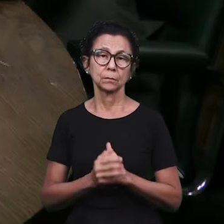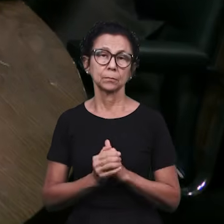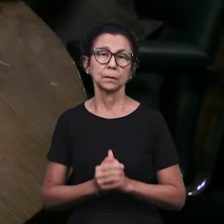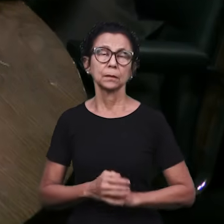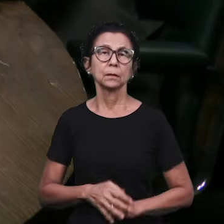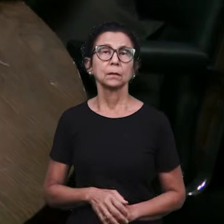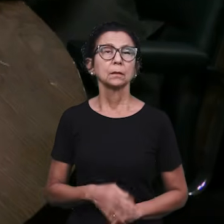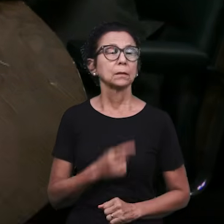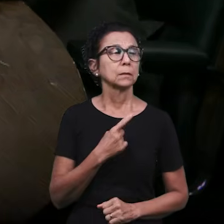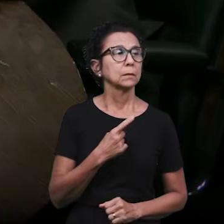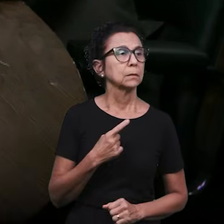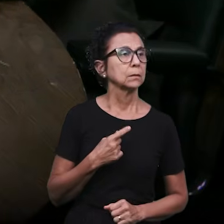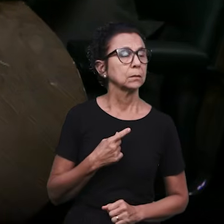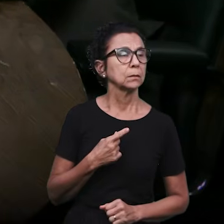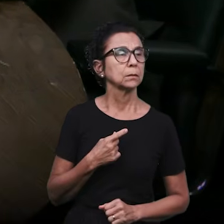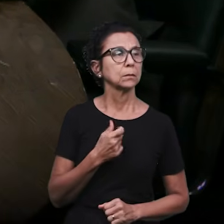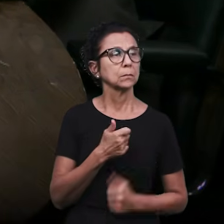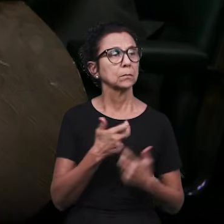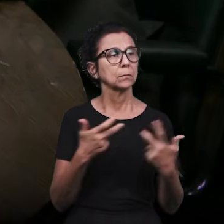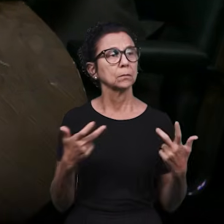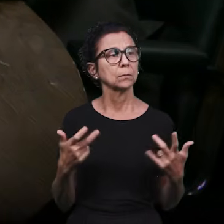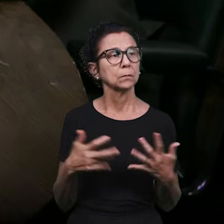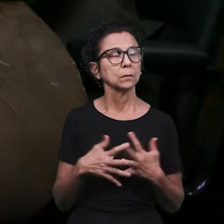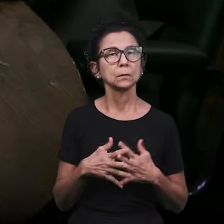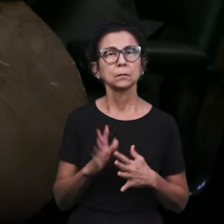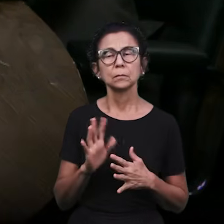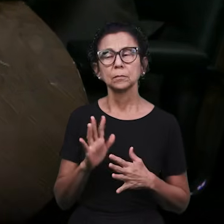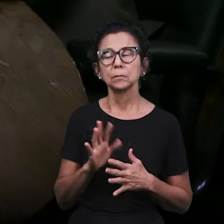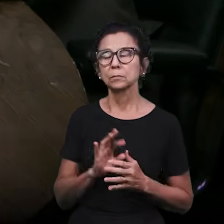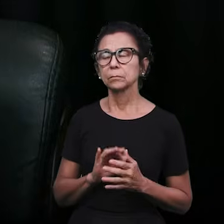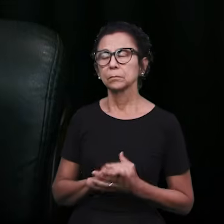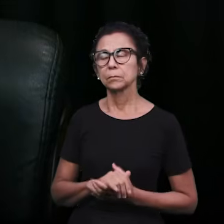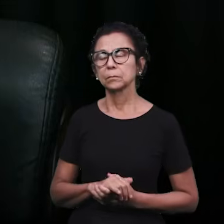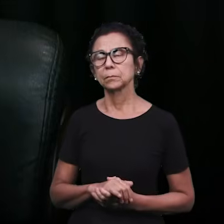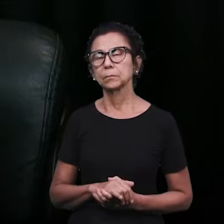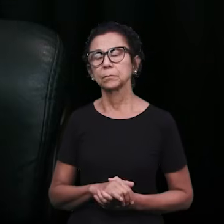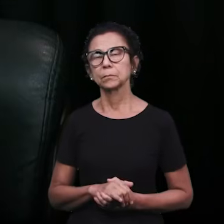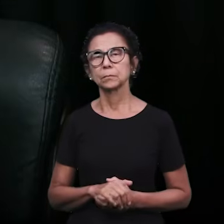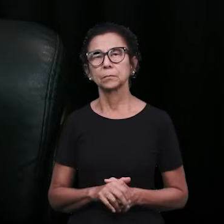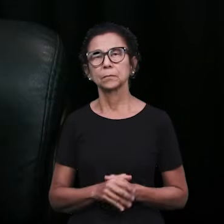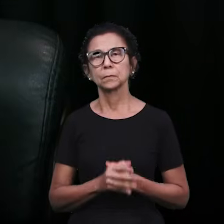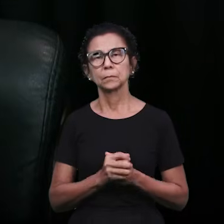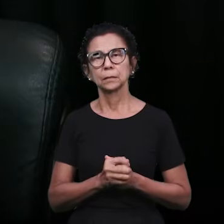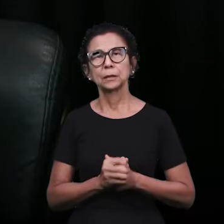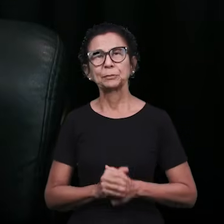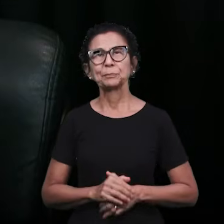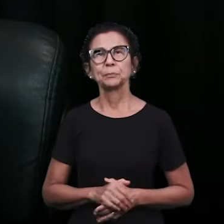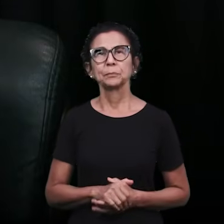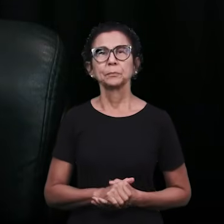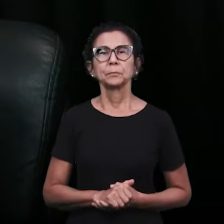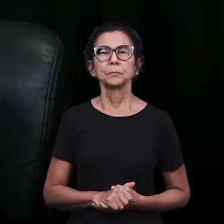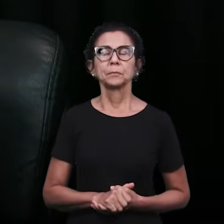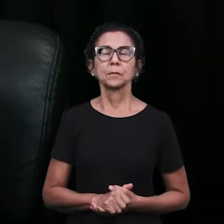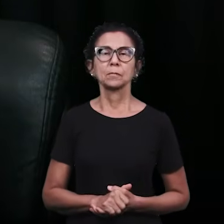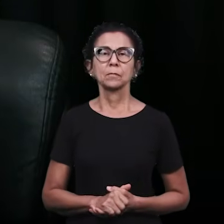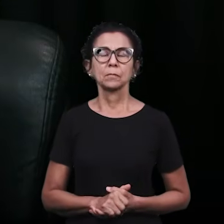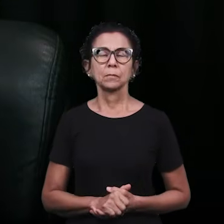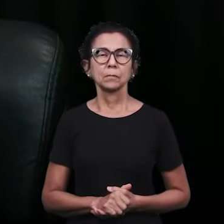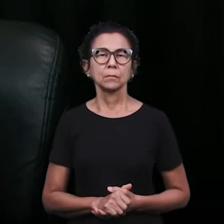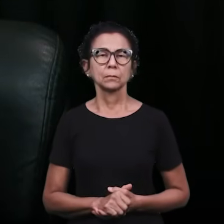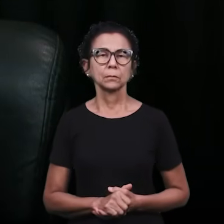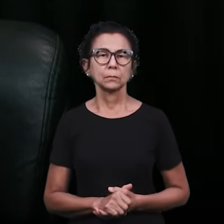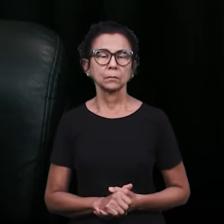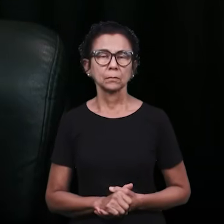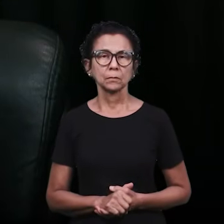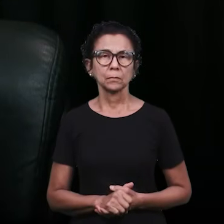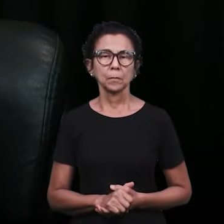mais amém. alguma colocação para os nossos Isso, ouvintes? eu creio que é isso mesmo. Amém. Amém, meus queridos. Estamos aqui finalizando